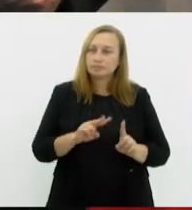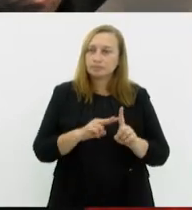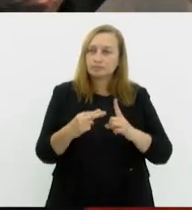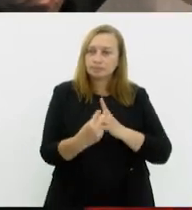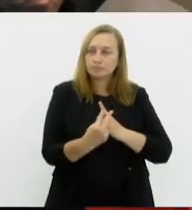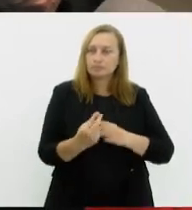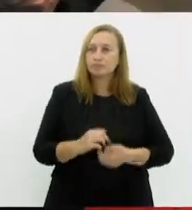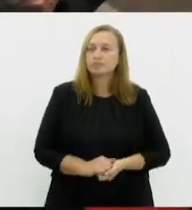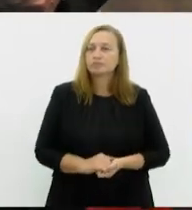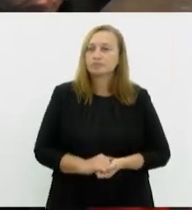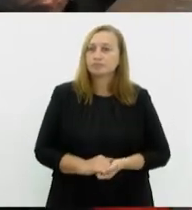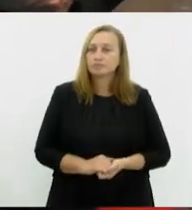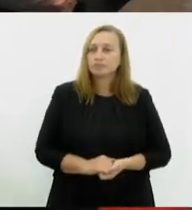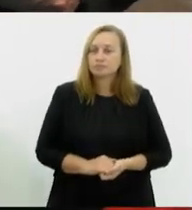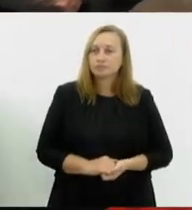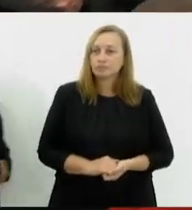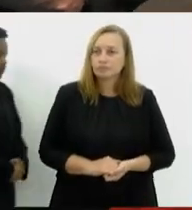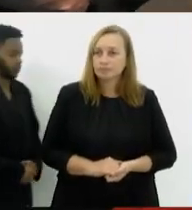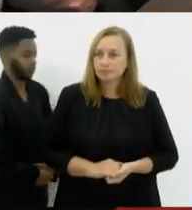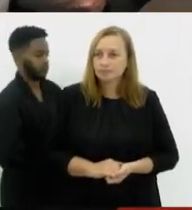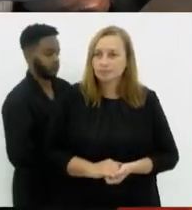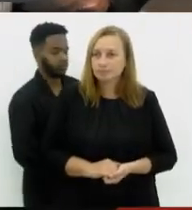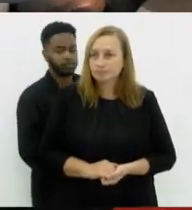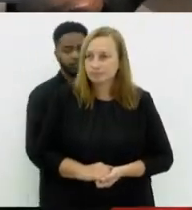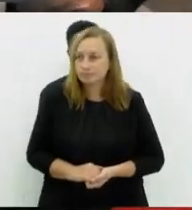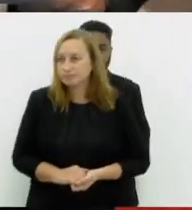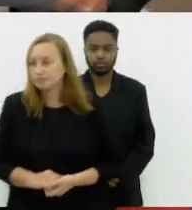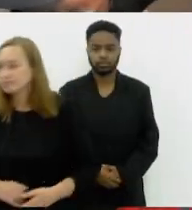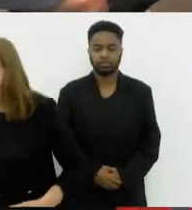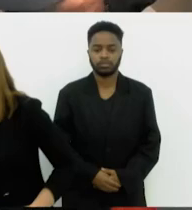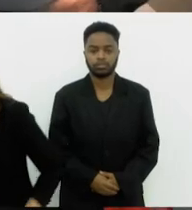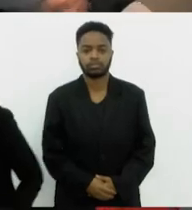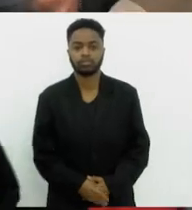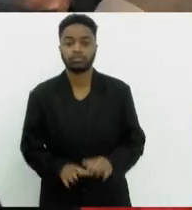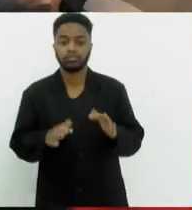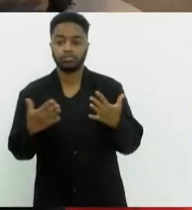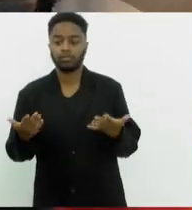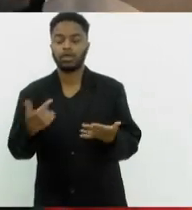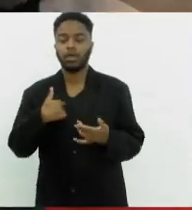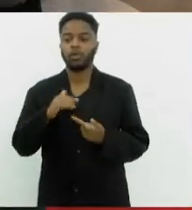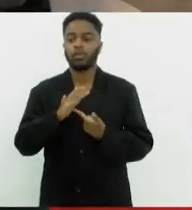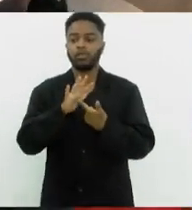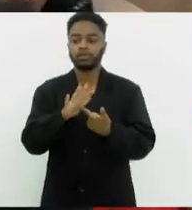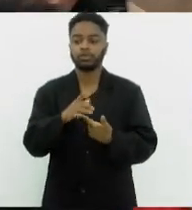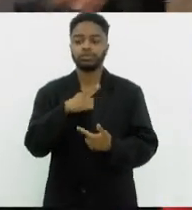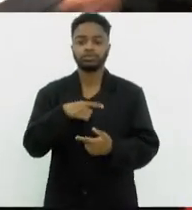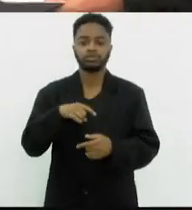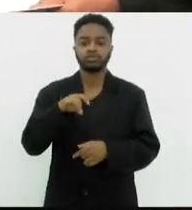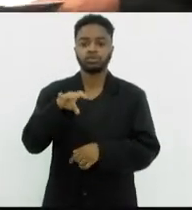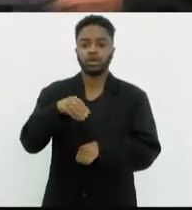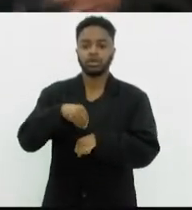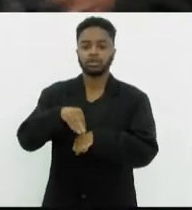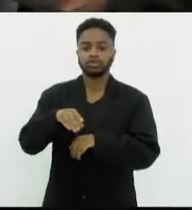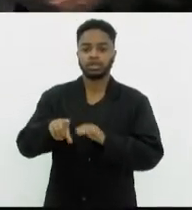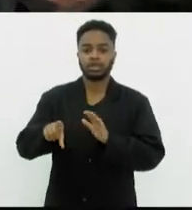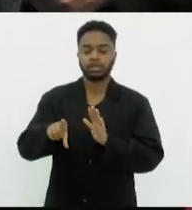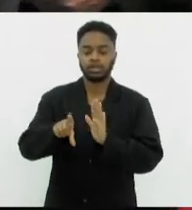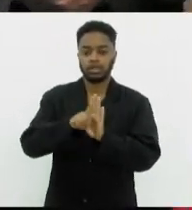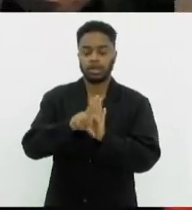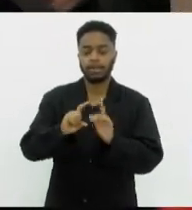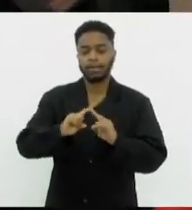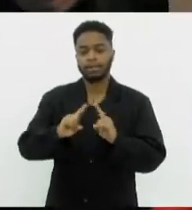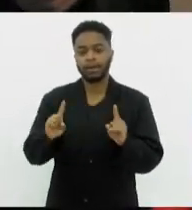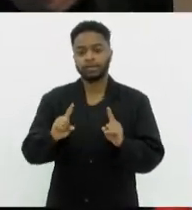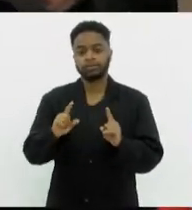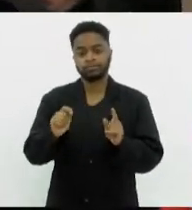quadro. Então, estou aqui destacando, é apenas uma indicação legislativa, mas é uma